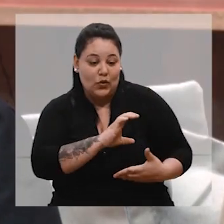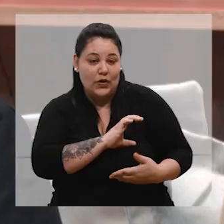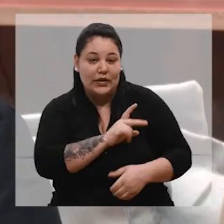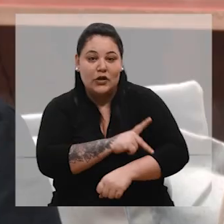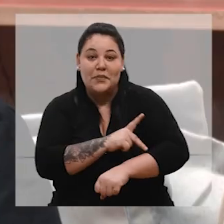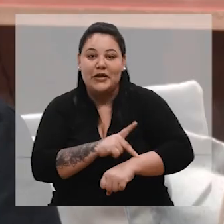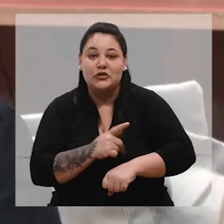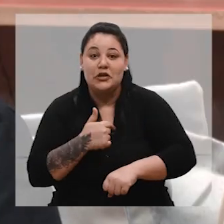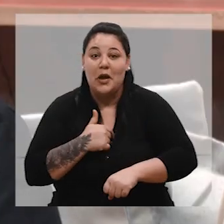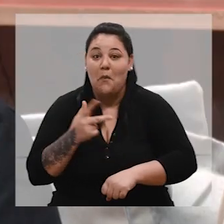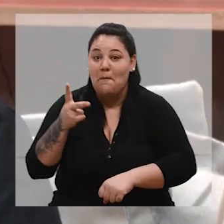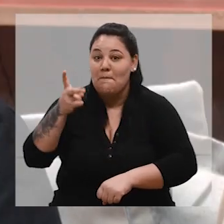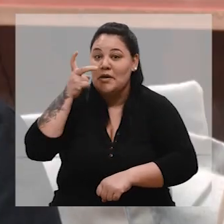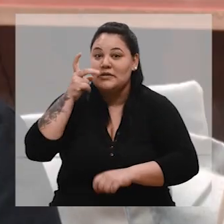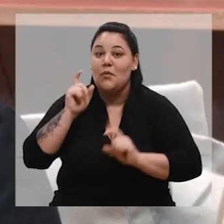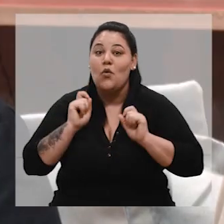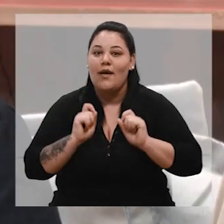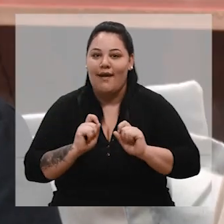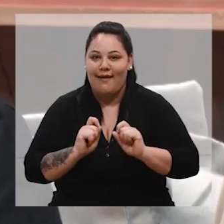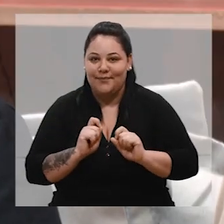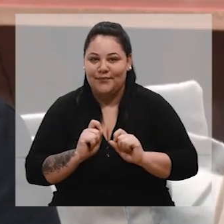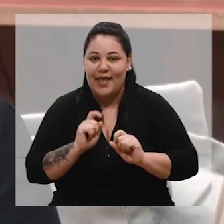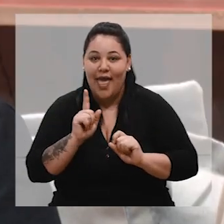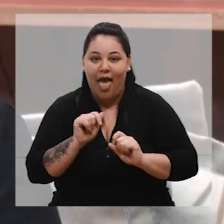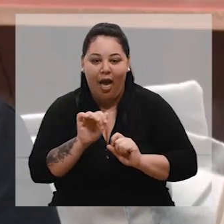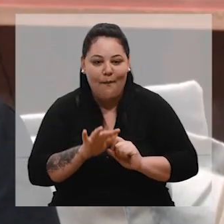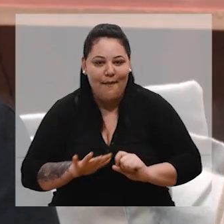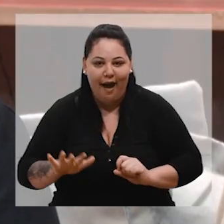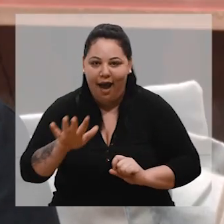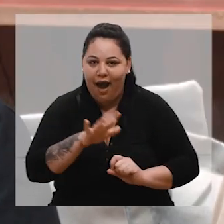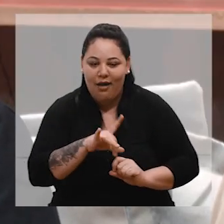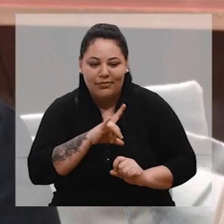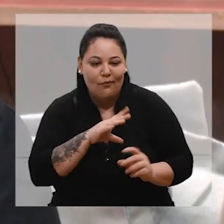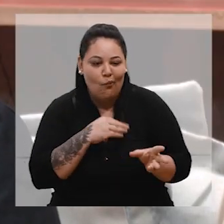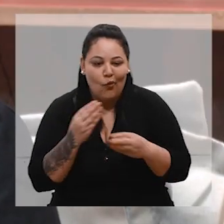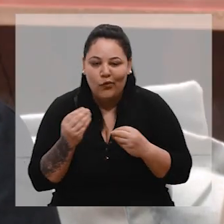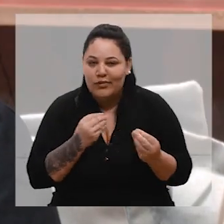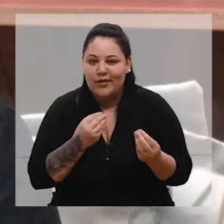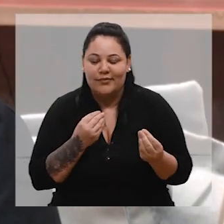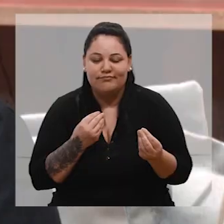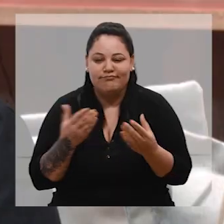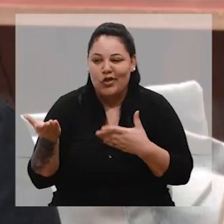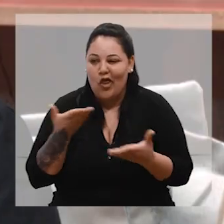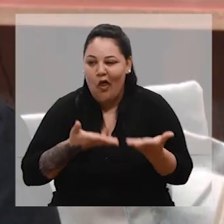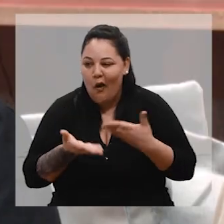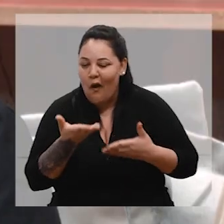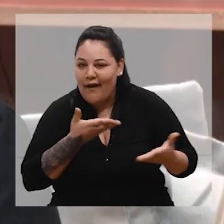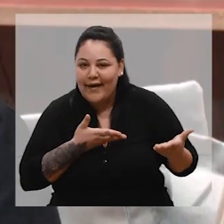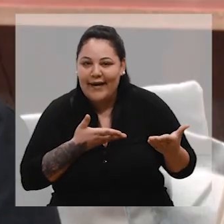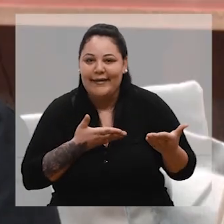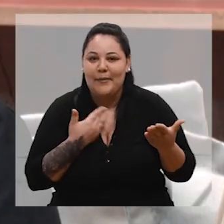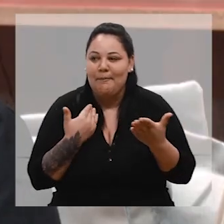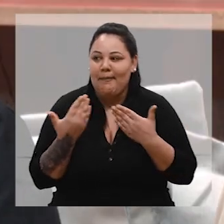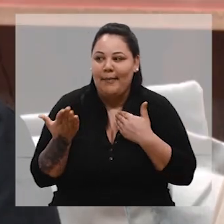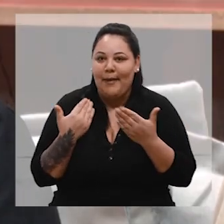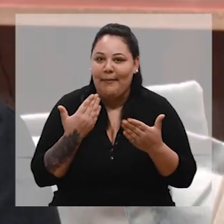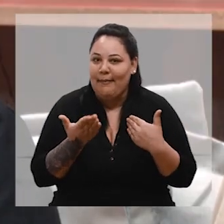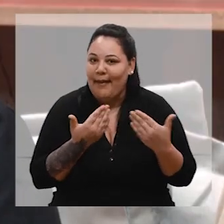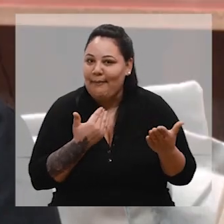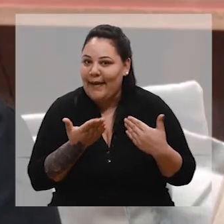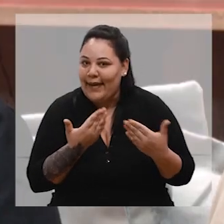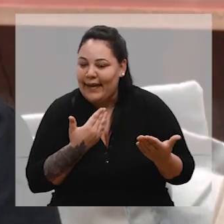estando agora coordenador pedagógico, eu percebo assim que é uma área assim que envolve muita